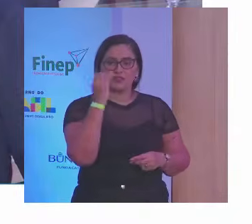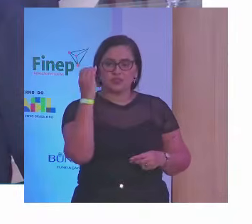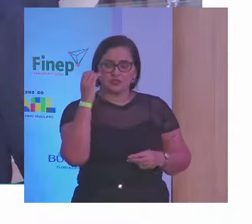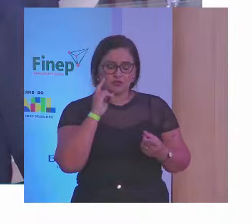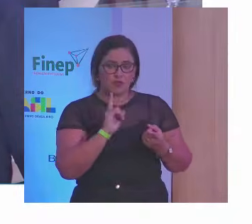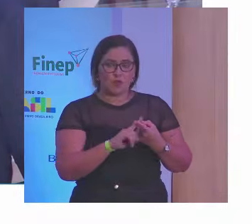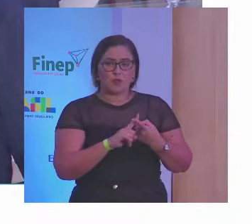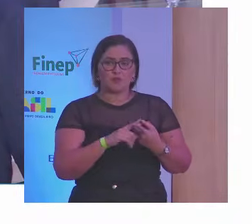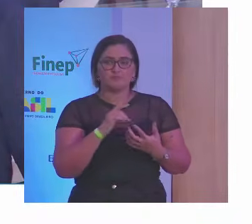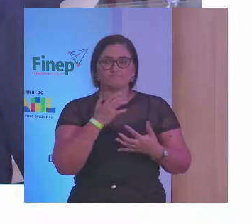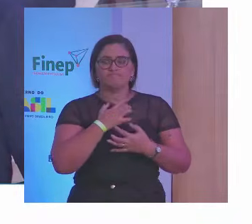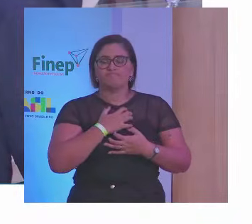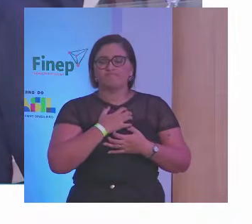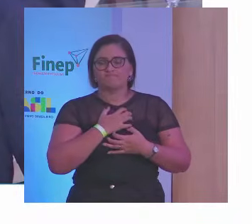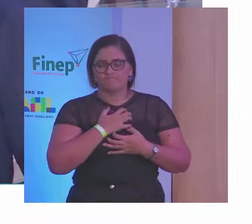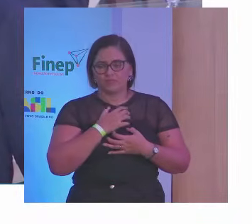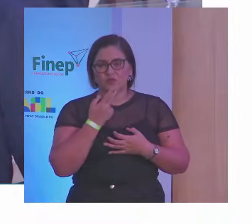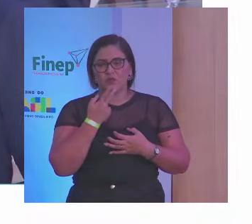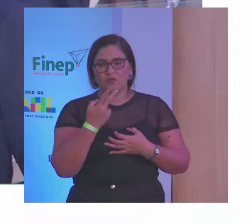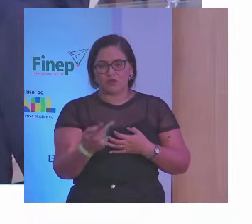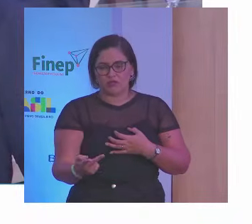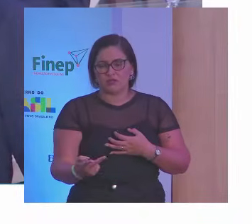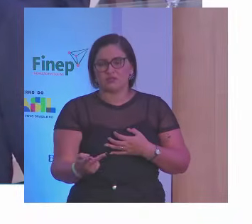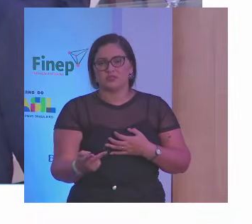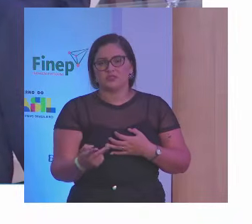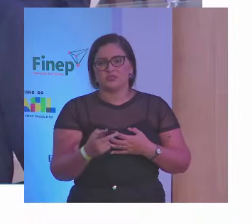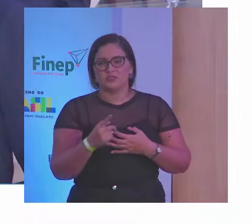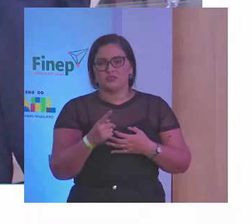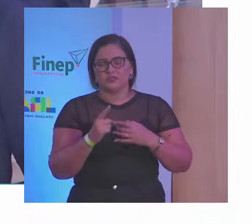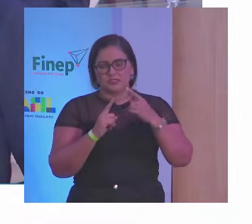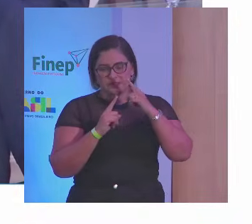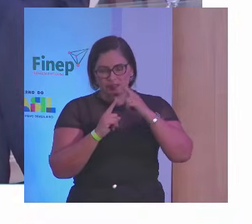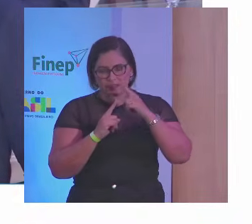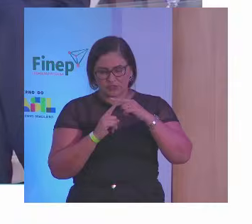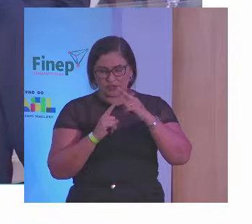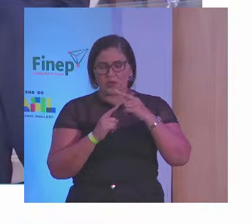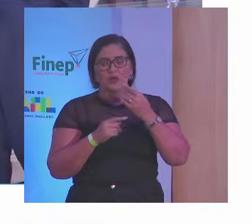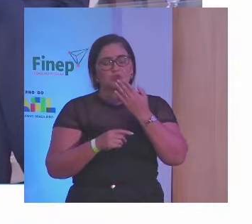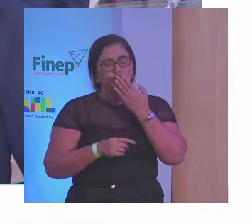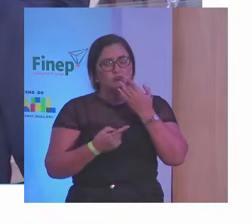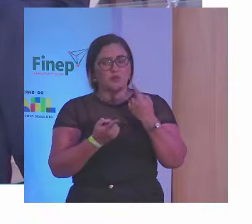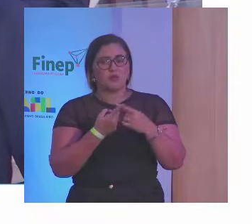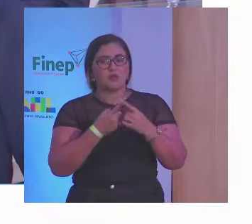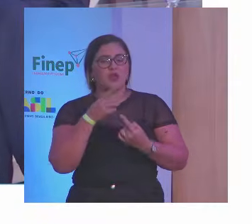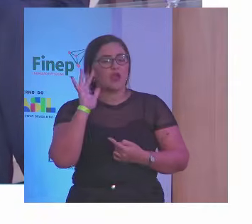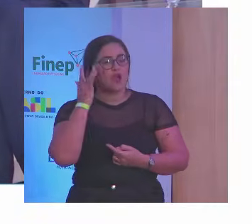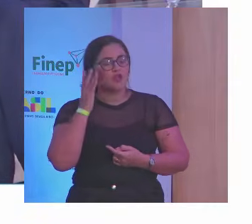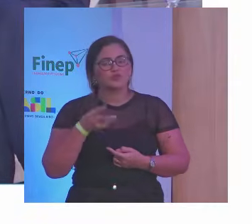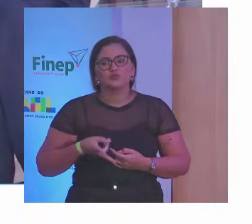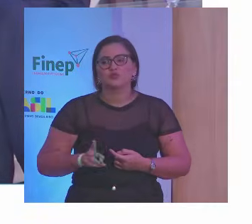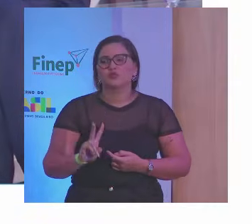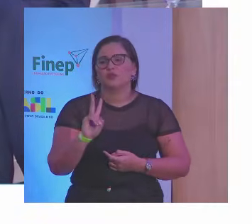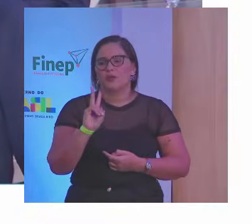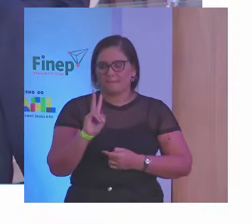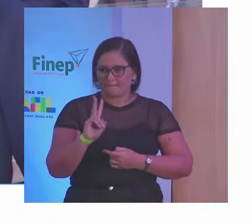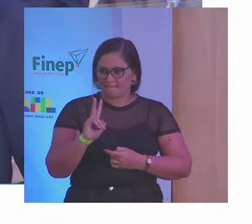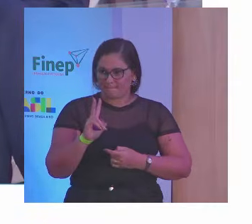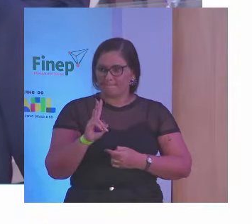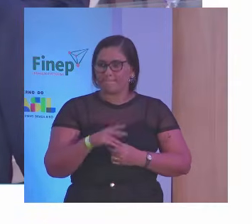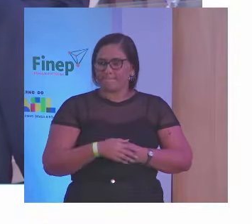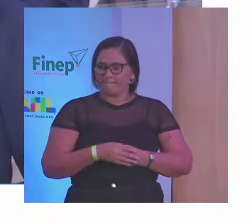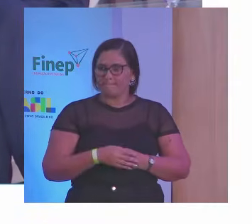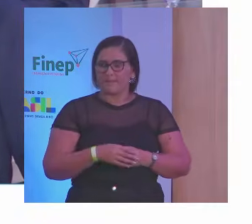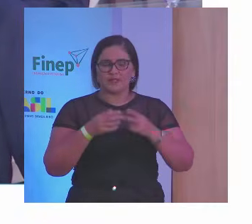me bate quando eu falo esse tipo de coisa, porque acha que a gente tem que manter